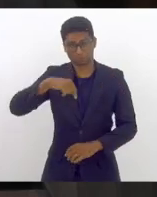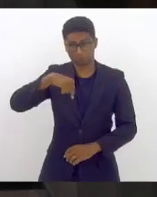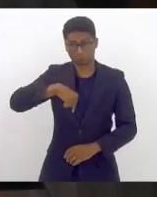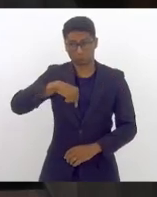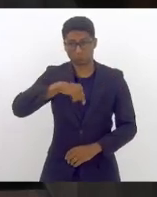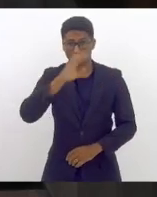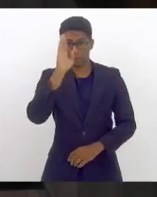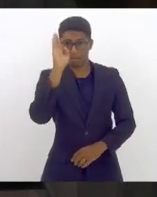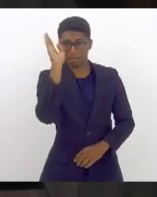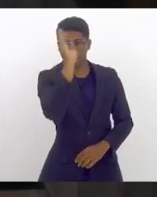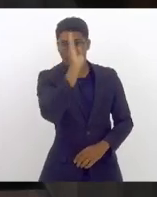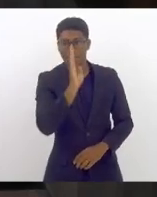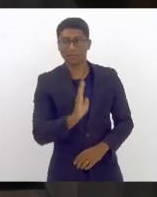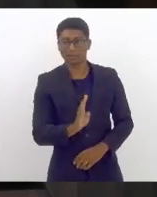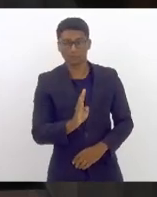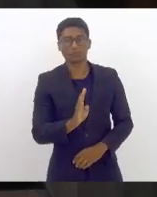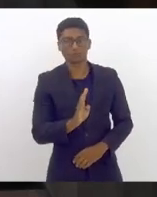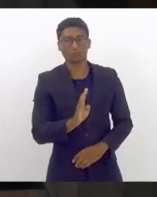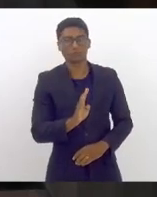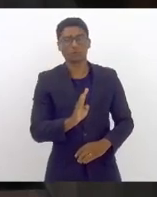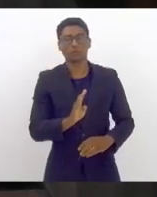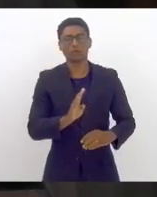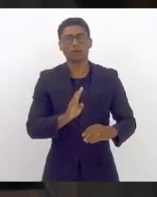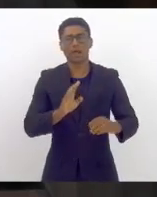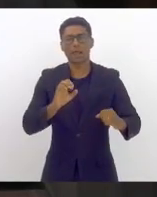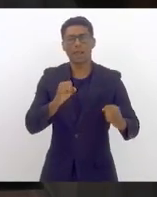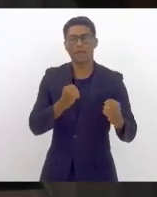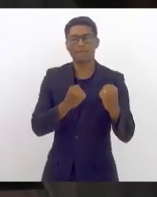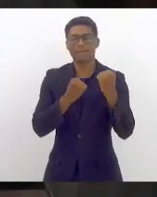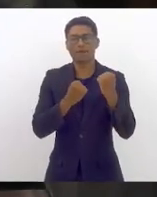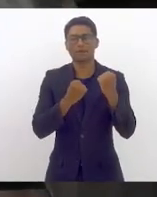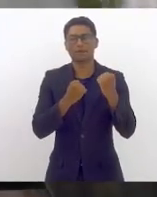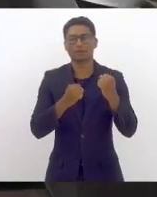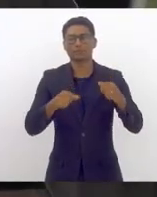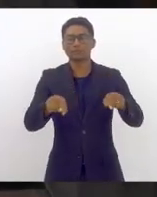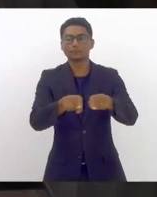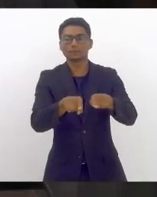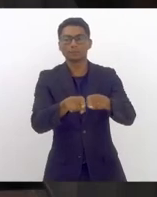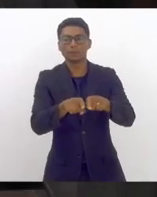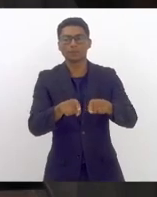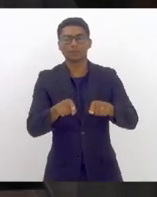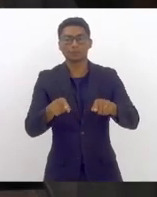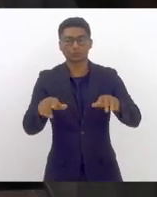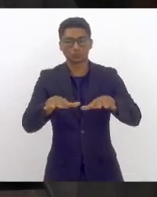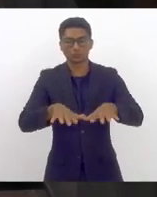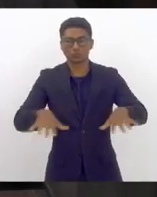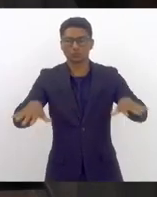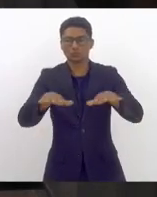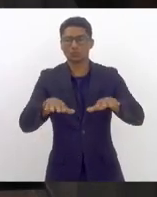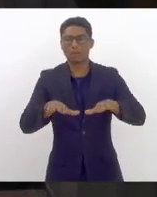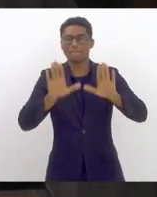democracia e o estado de bem-estar social. E, por isso,